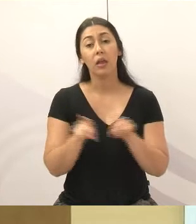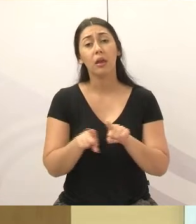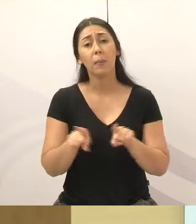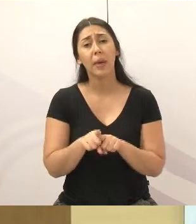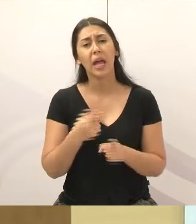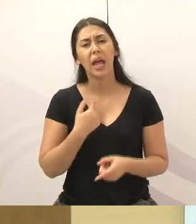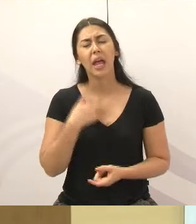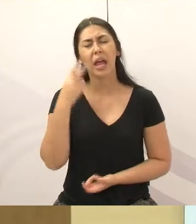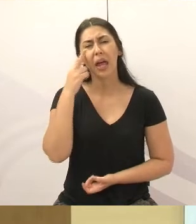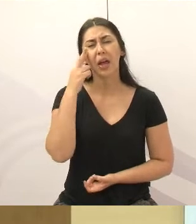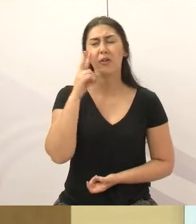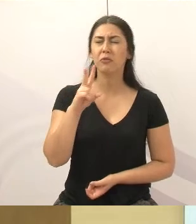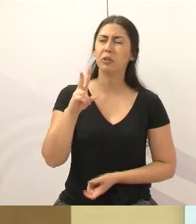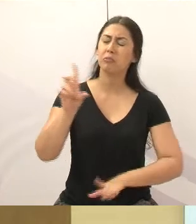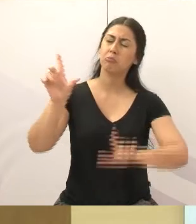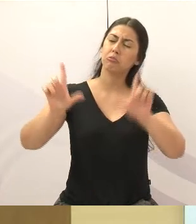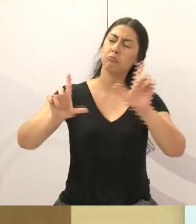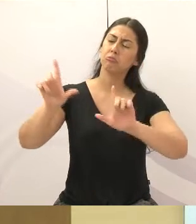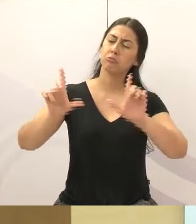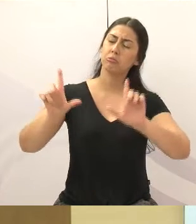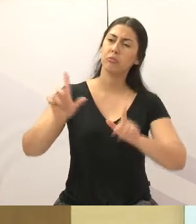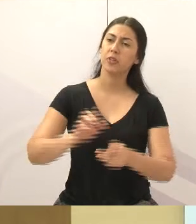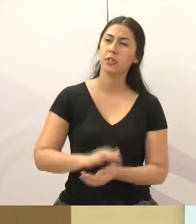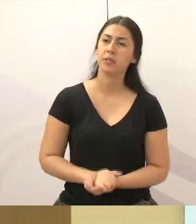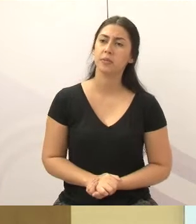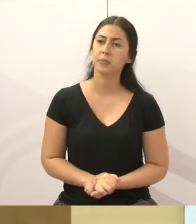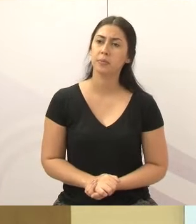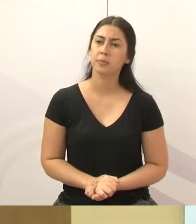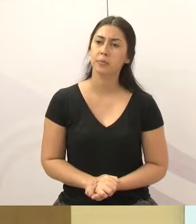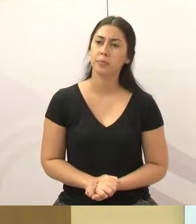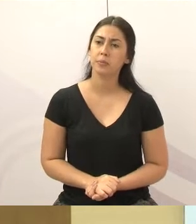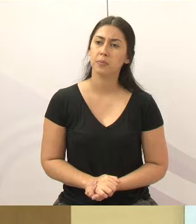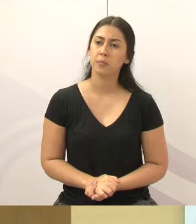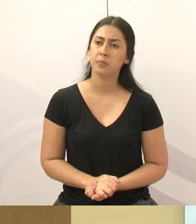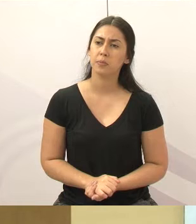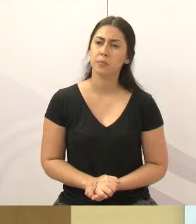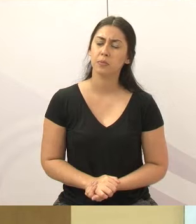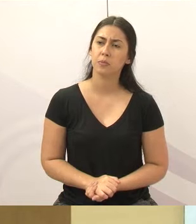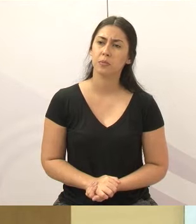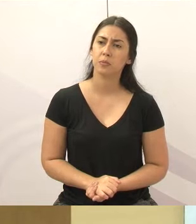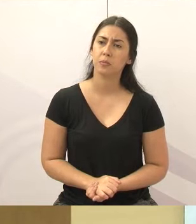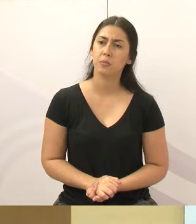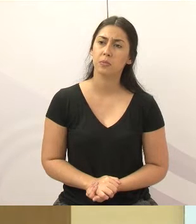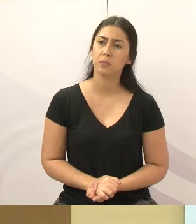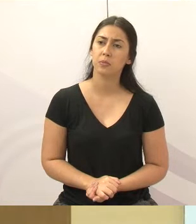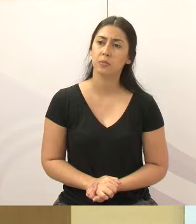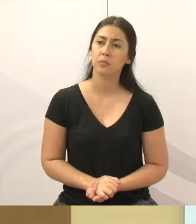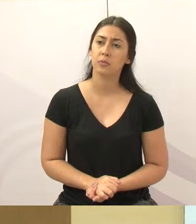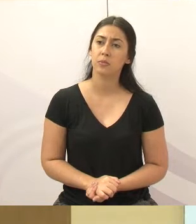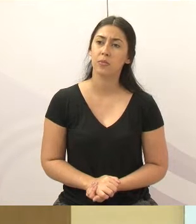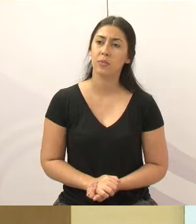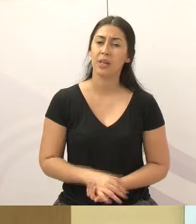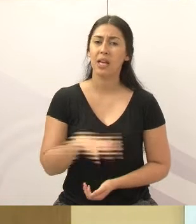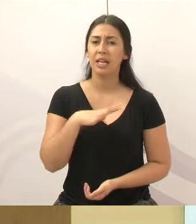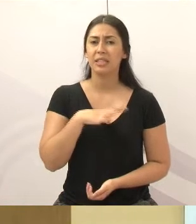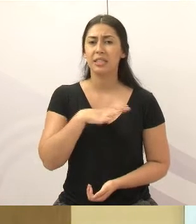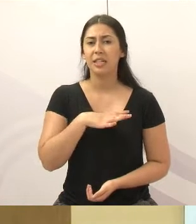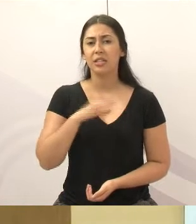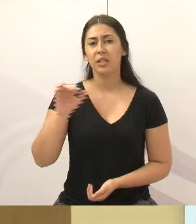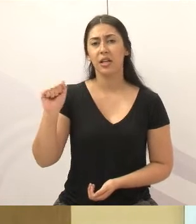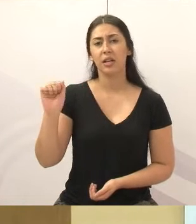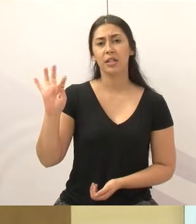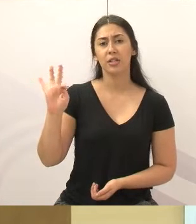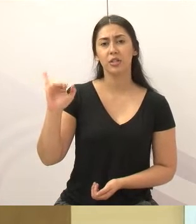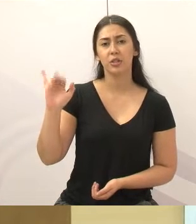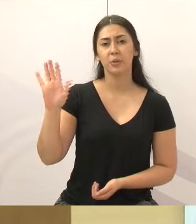uma reportagem que eu assisti ontem e hoje nas mídias aí, com relação a Atibaia, por exemplo.